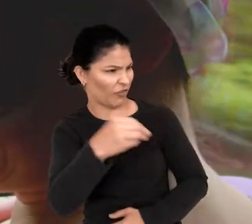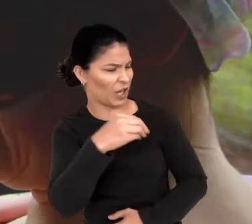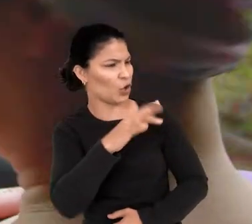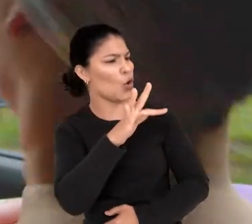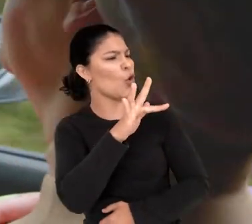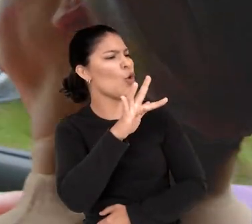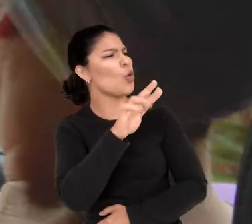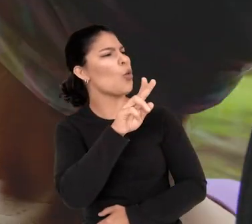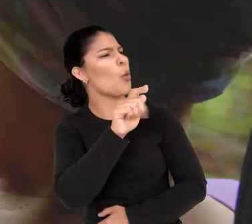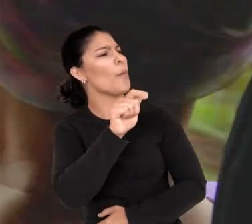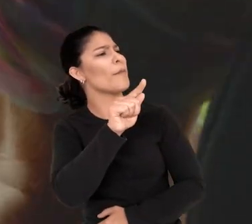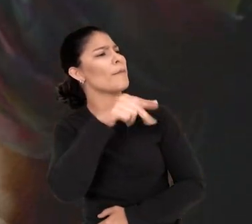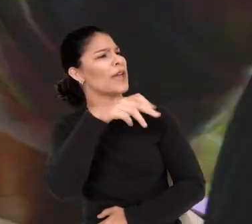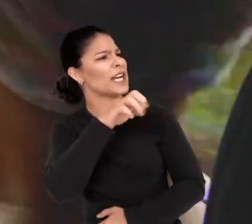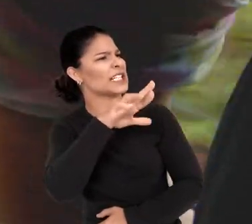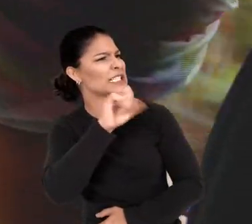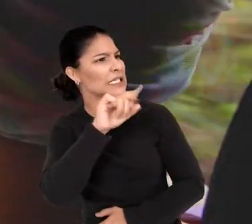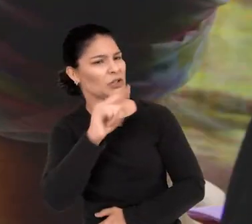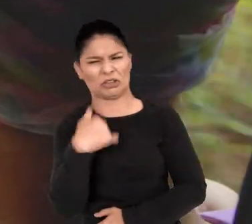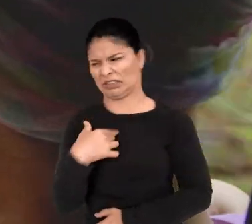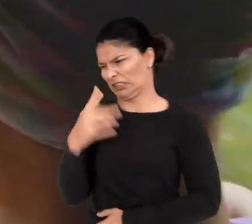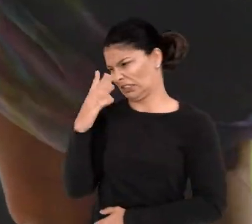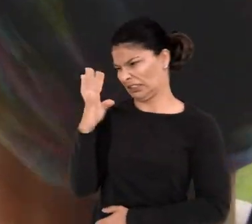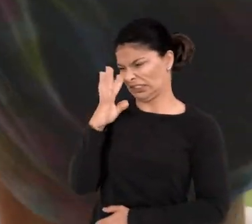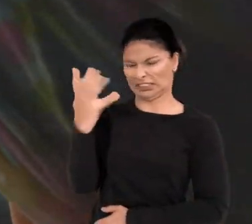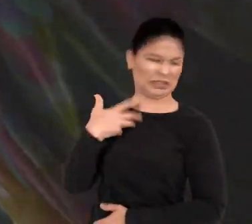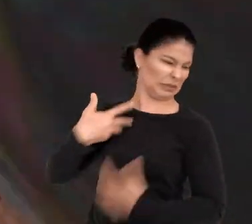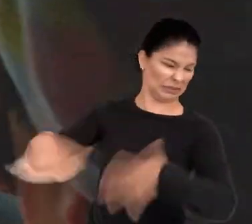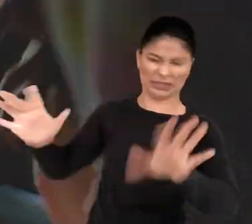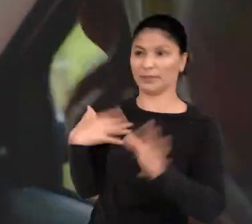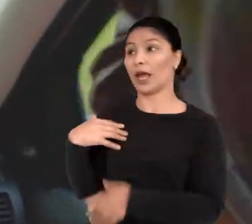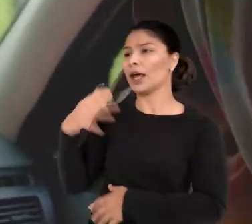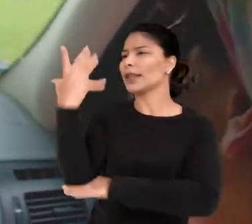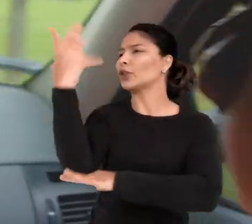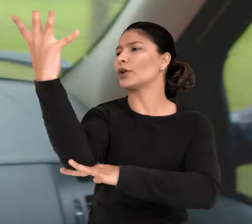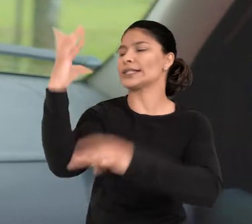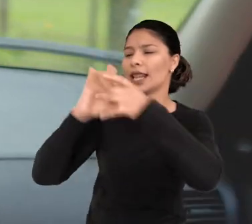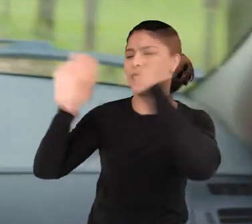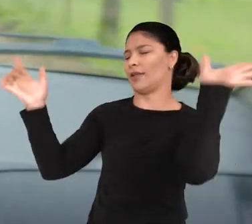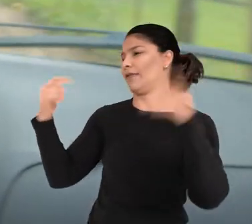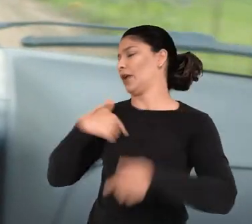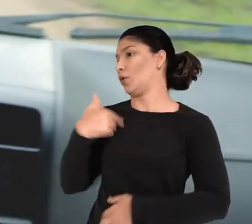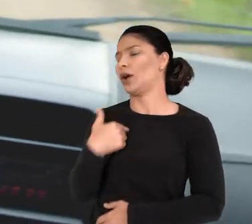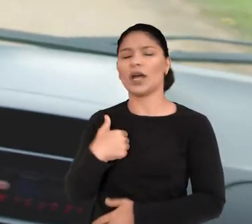do Gomer Sando Credo Credo, que a natureza me livre sempre, Fiorella